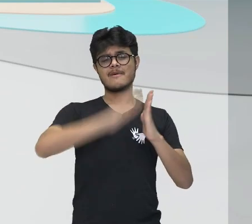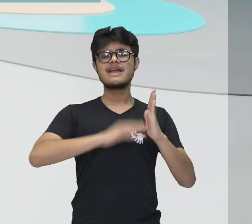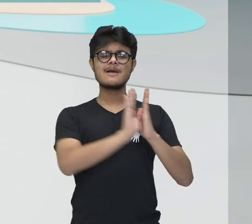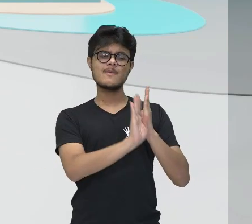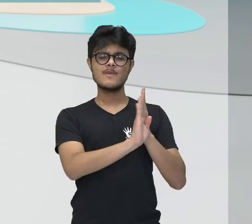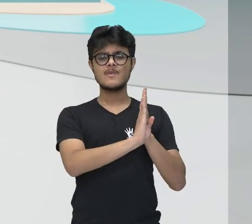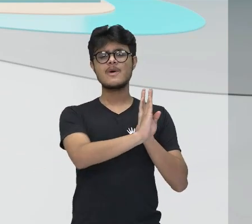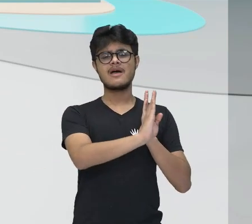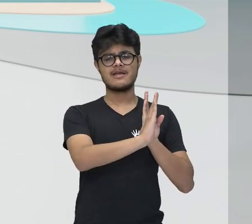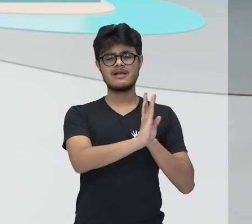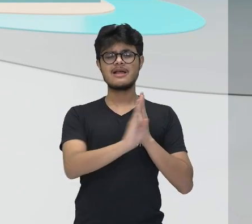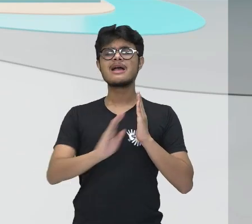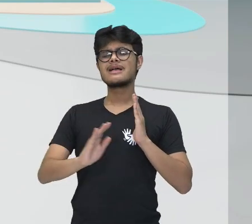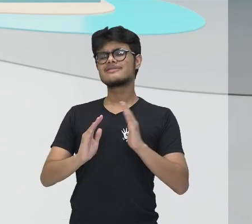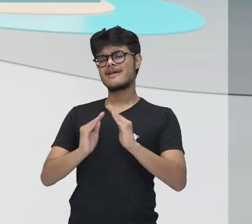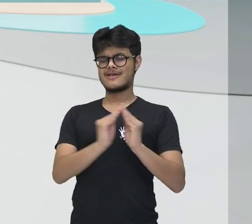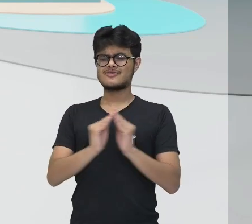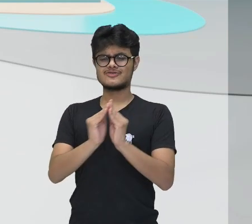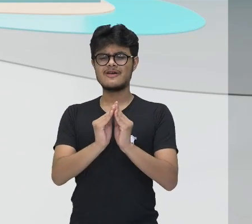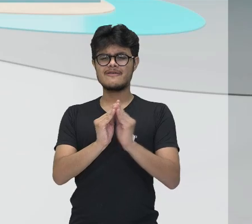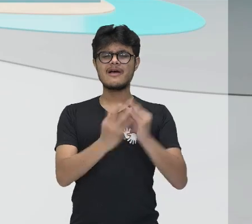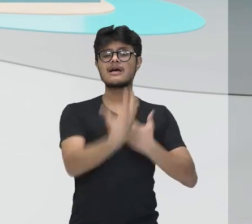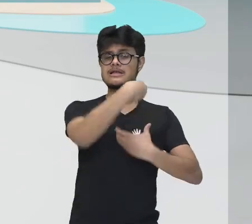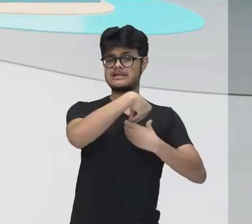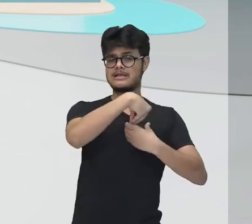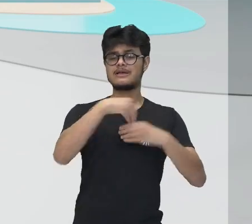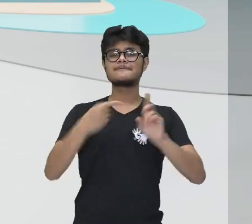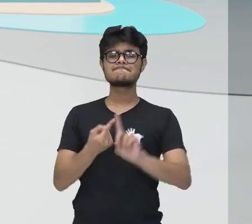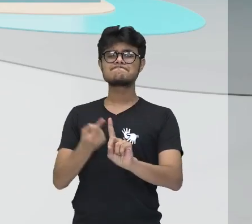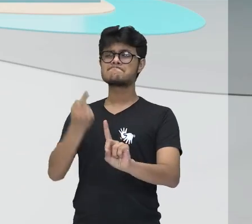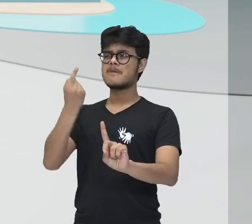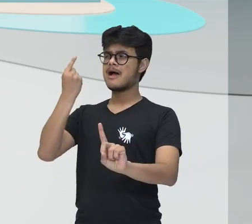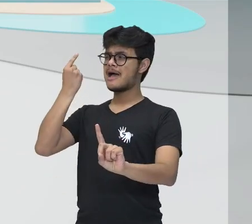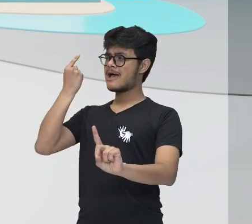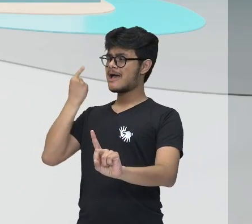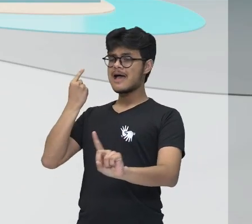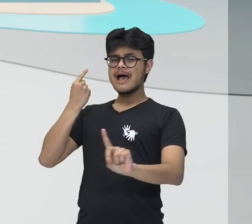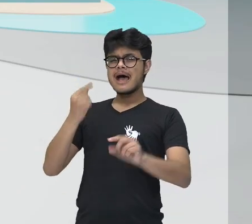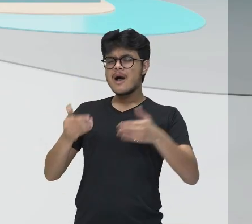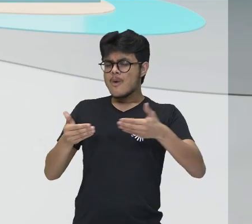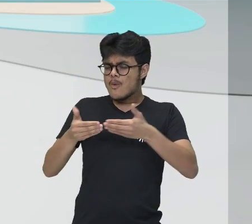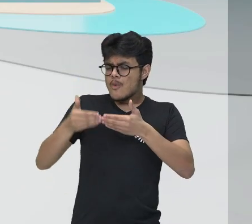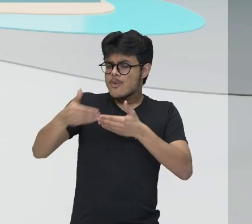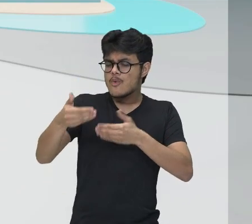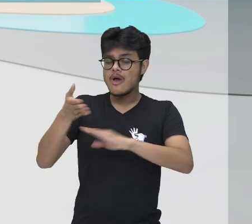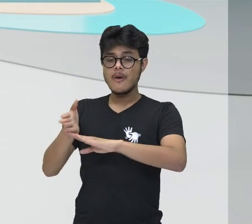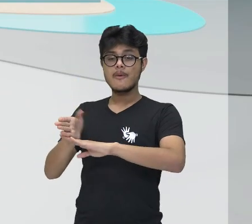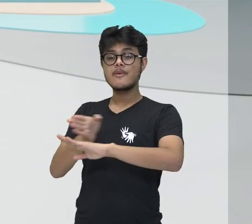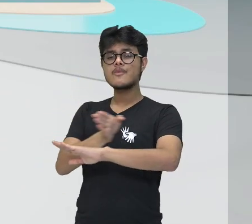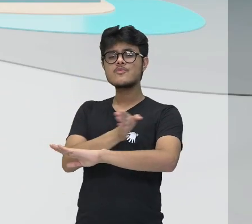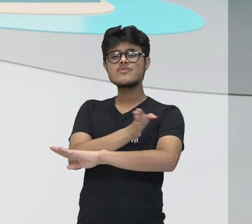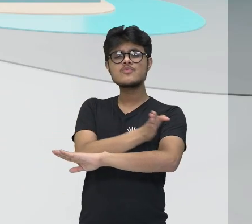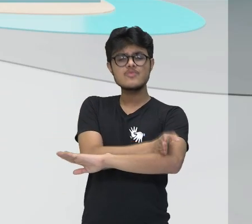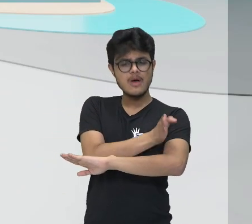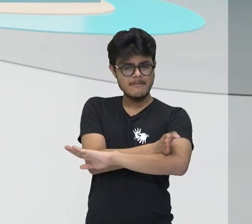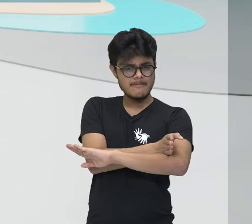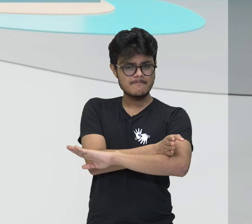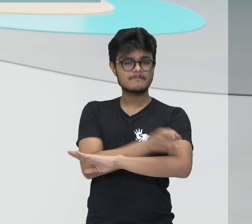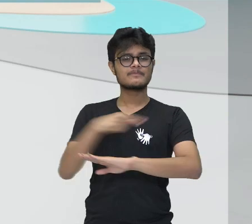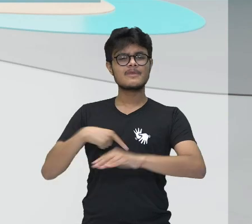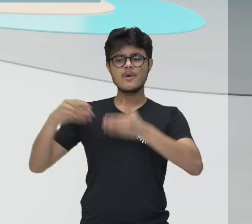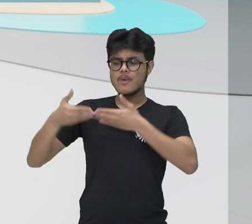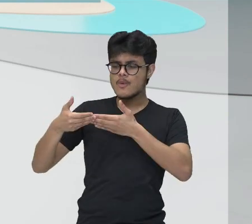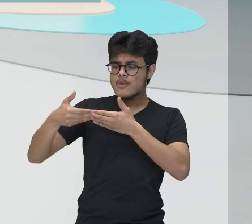cavernas. Ela foi criada lá no início onde aconteceu tudo, pelos homens primitivos.